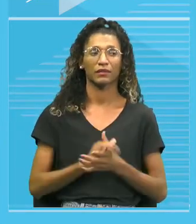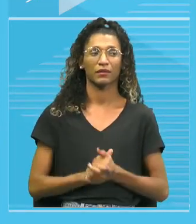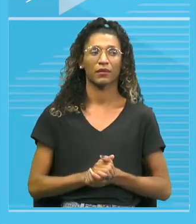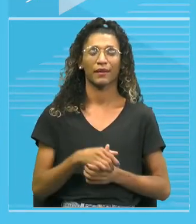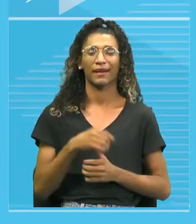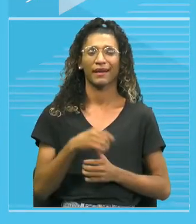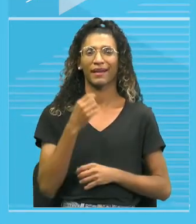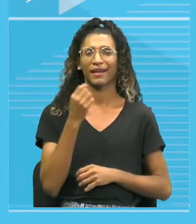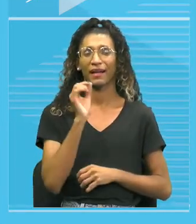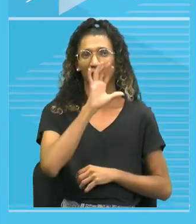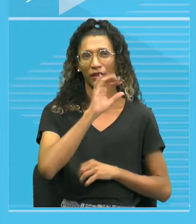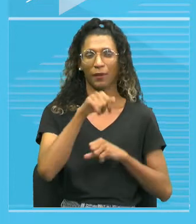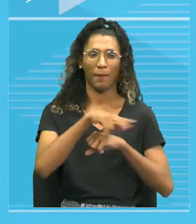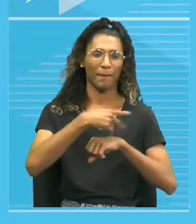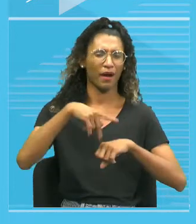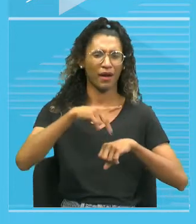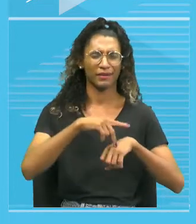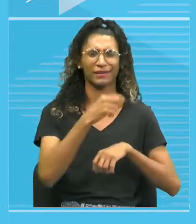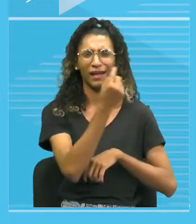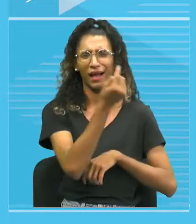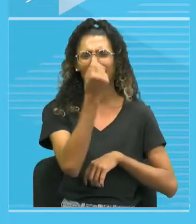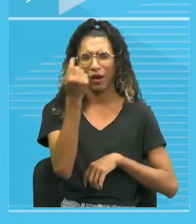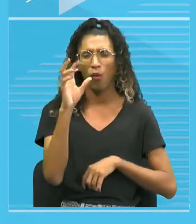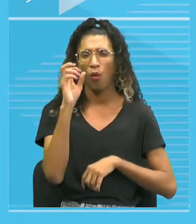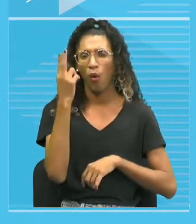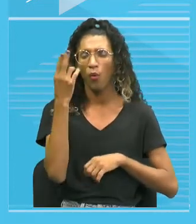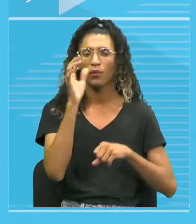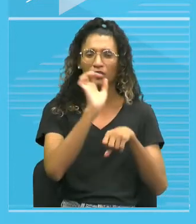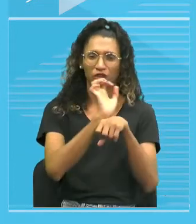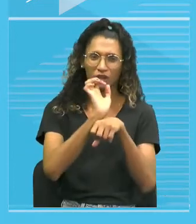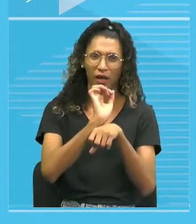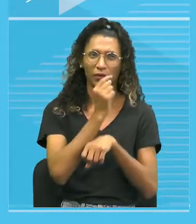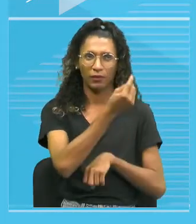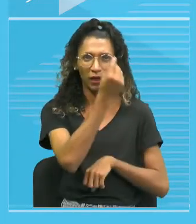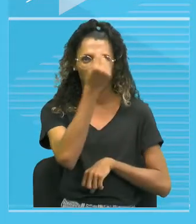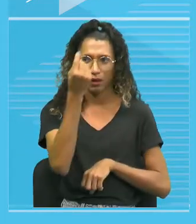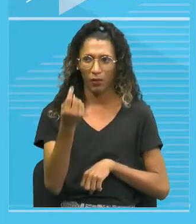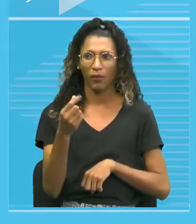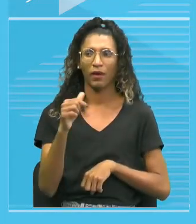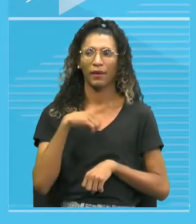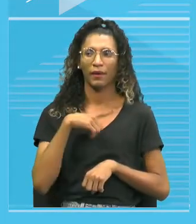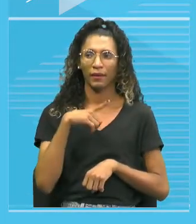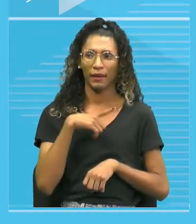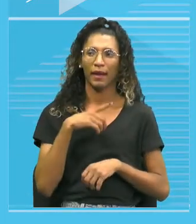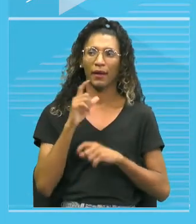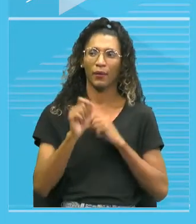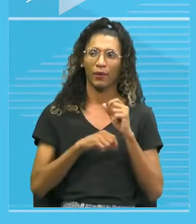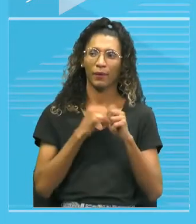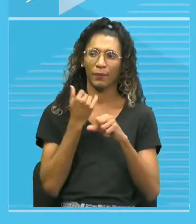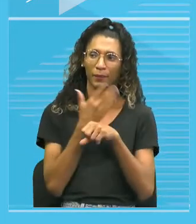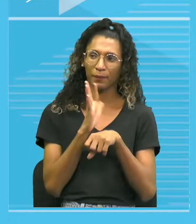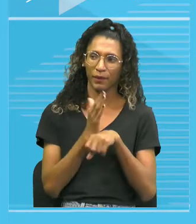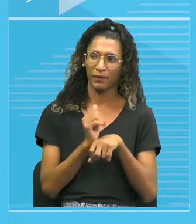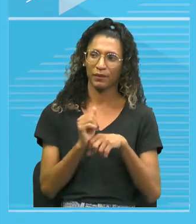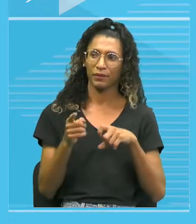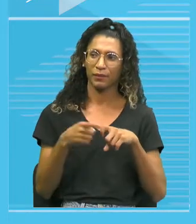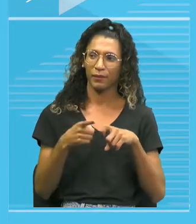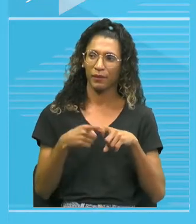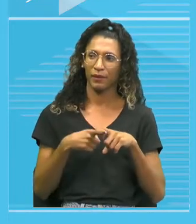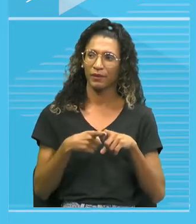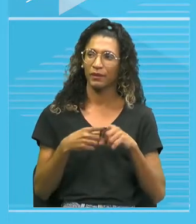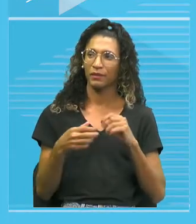Cada país, cada estado, sabe, tem práticas médicas apropriadas